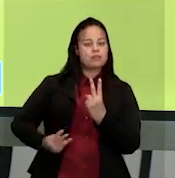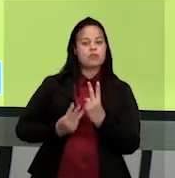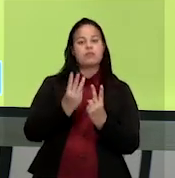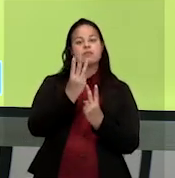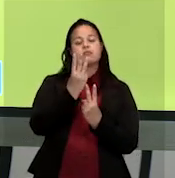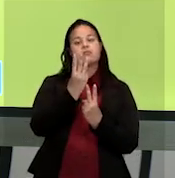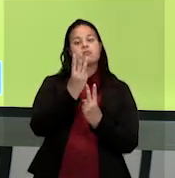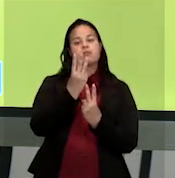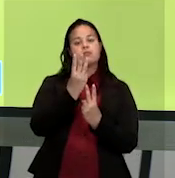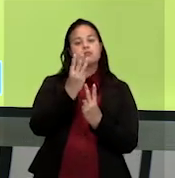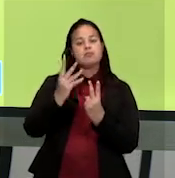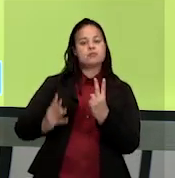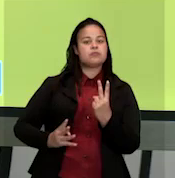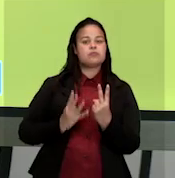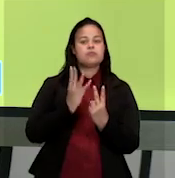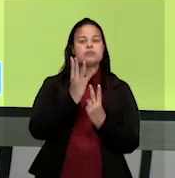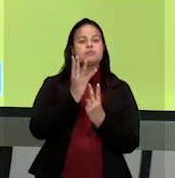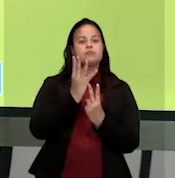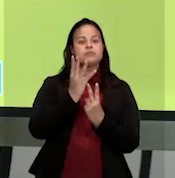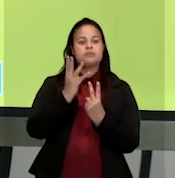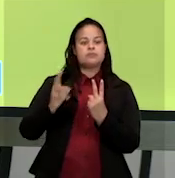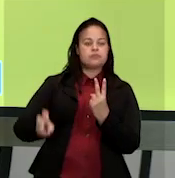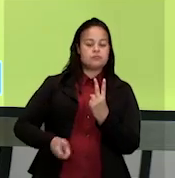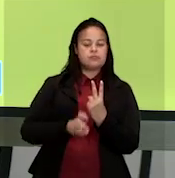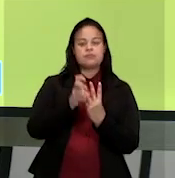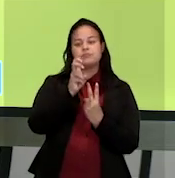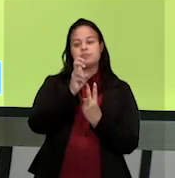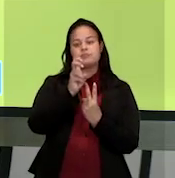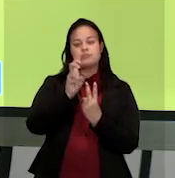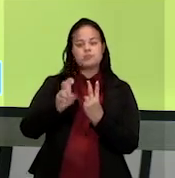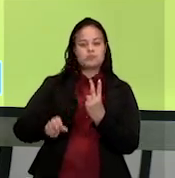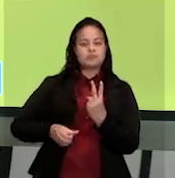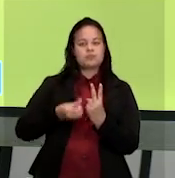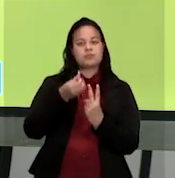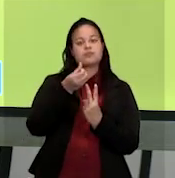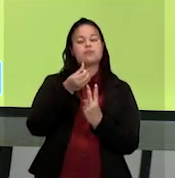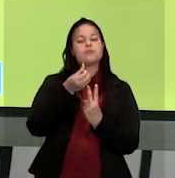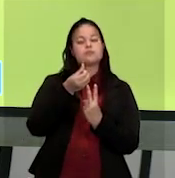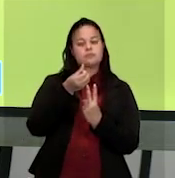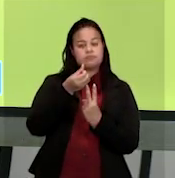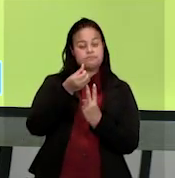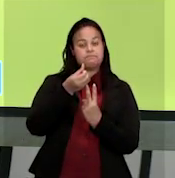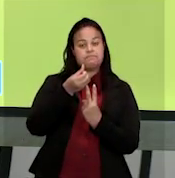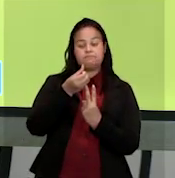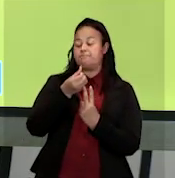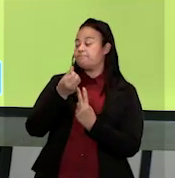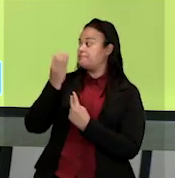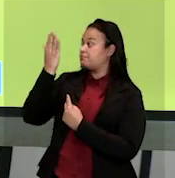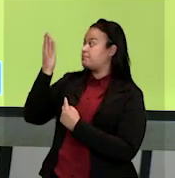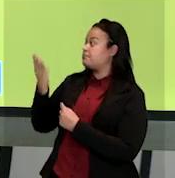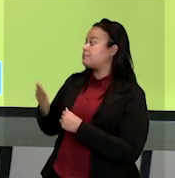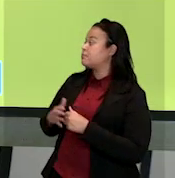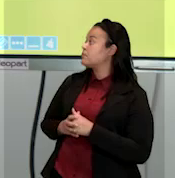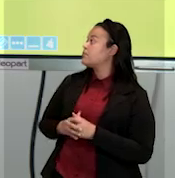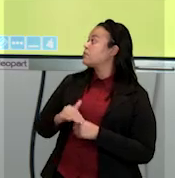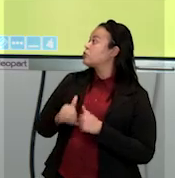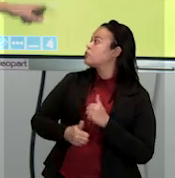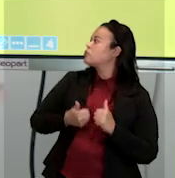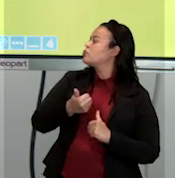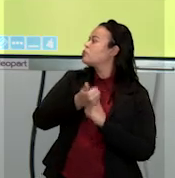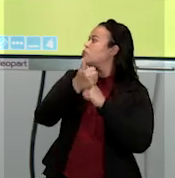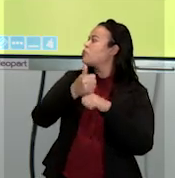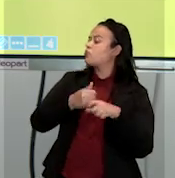3, 2 a quarta, 2 a quinta, 2 a sexta. Então, substituindo aqui o